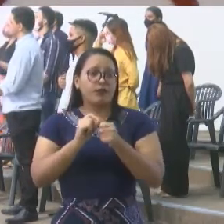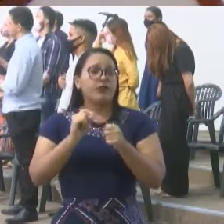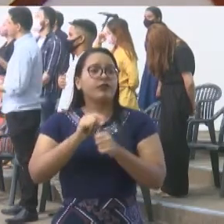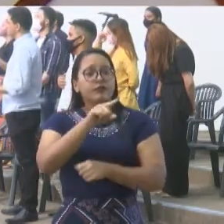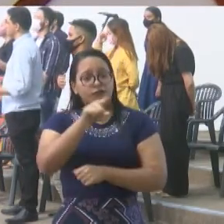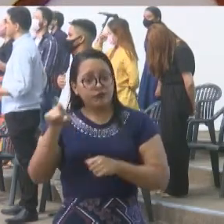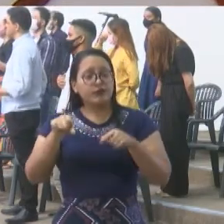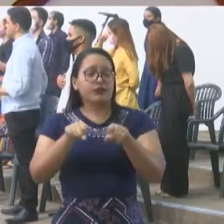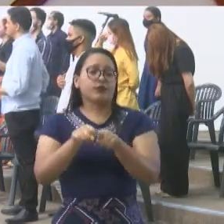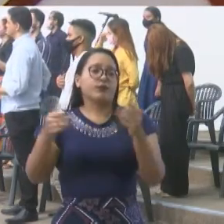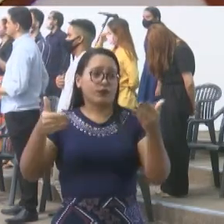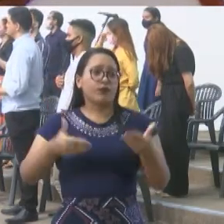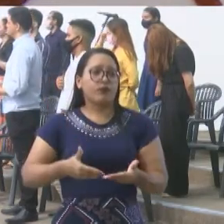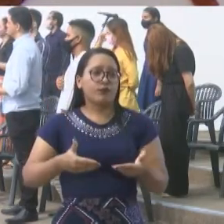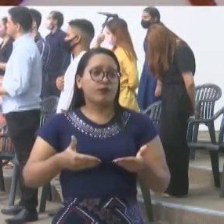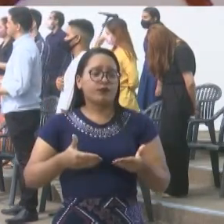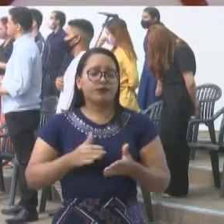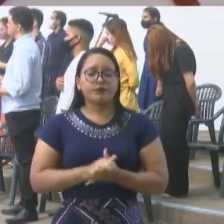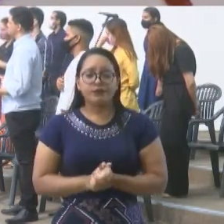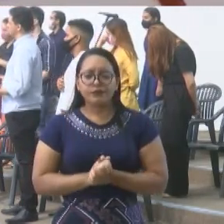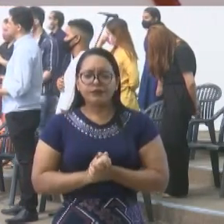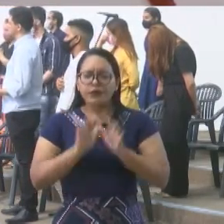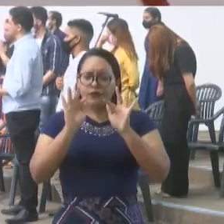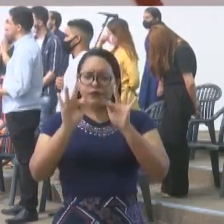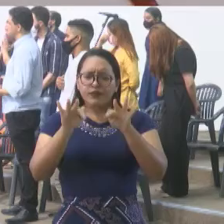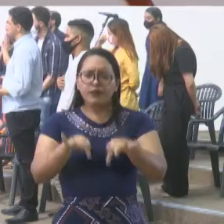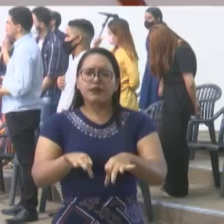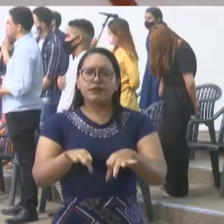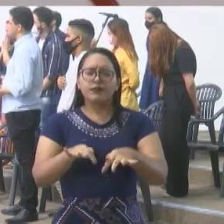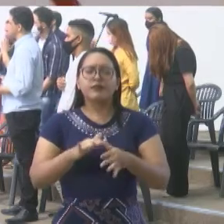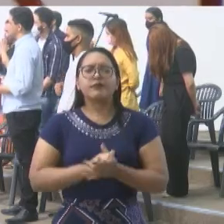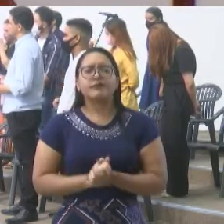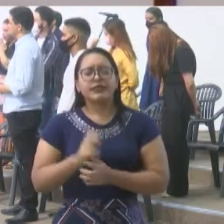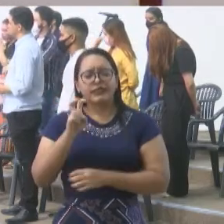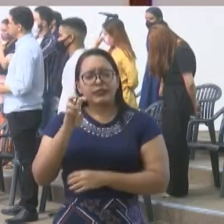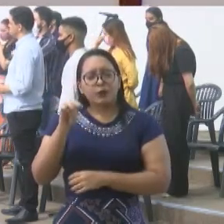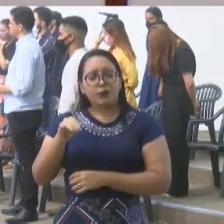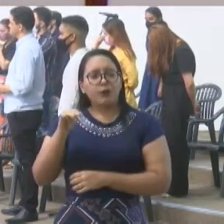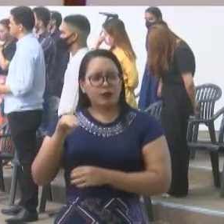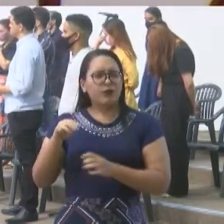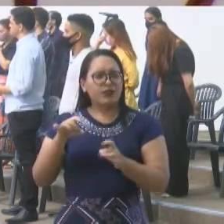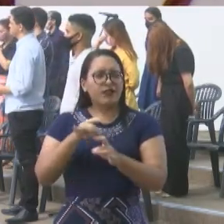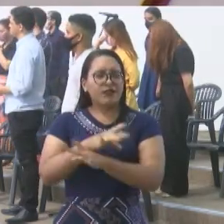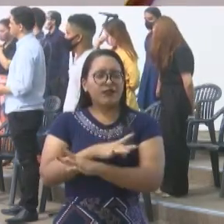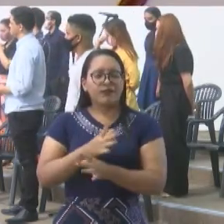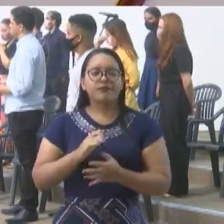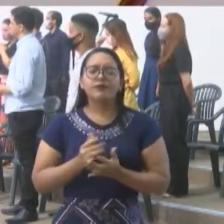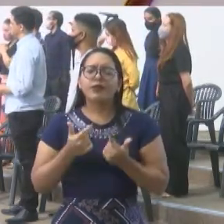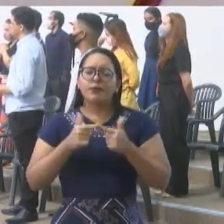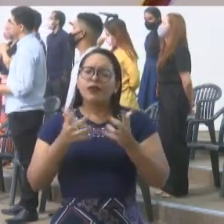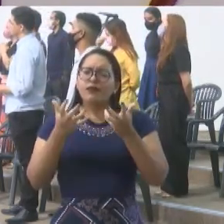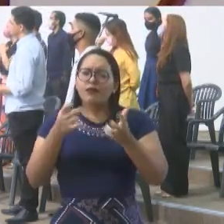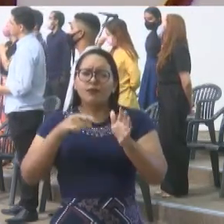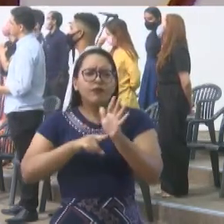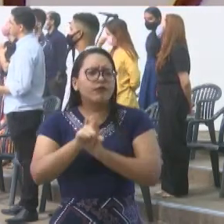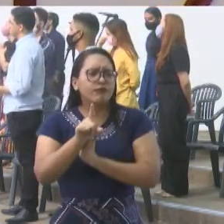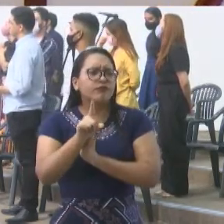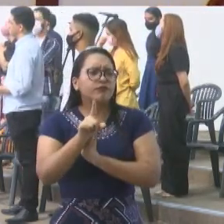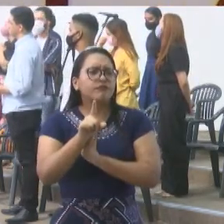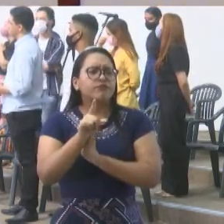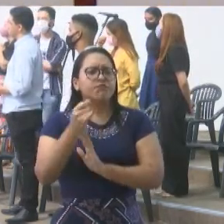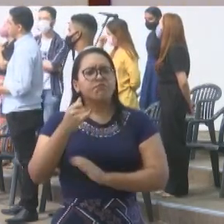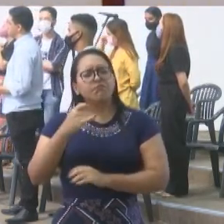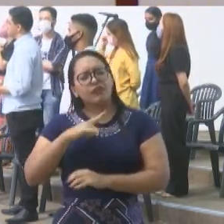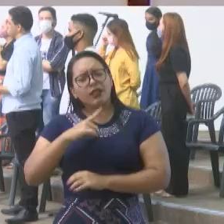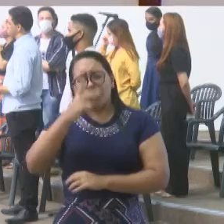noite aqui, hoje de manhã. Eu vou terminar, passei 5 minutinhos do meu tempo, mas eu quero perguntar se